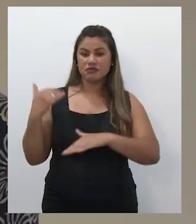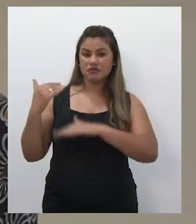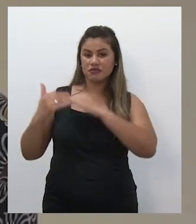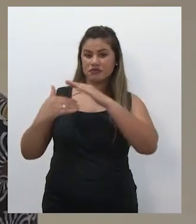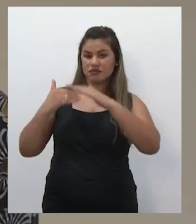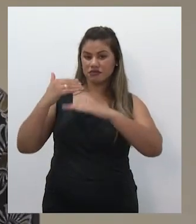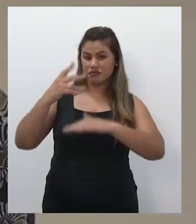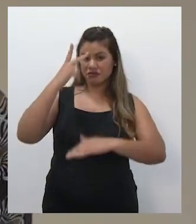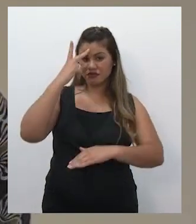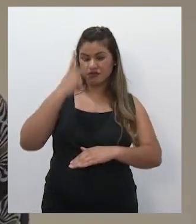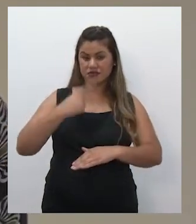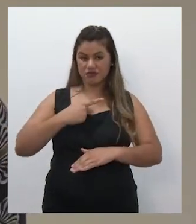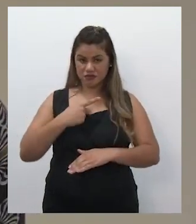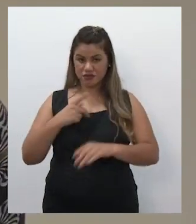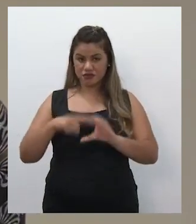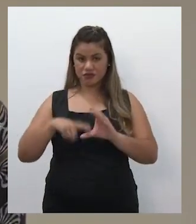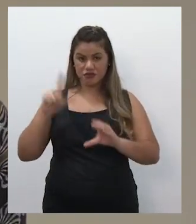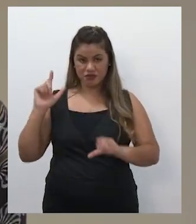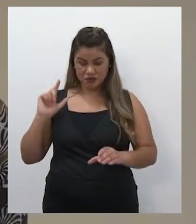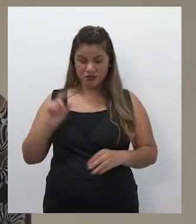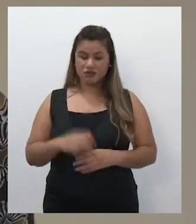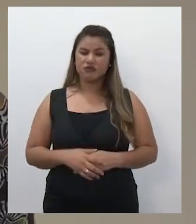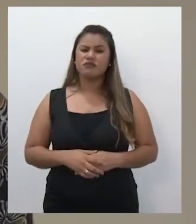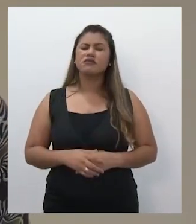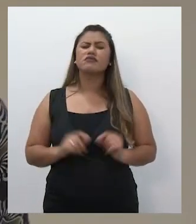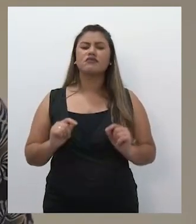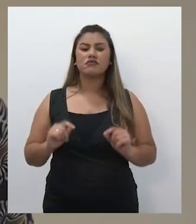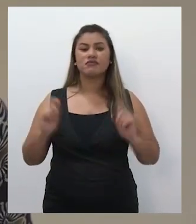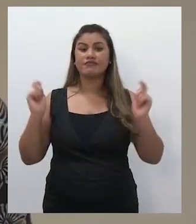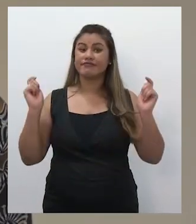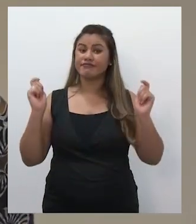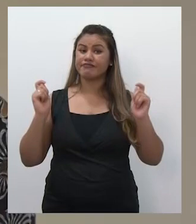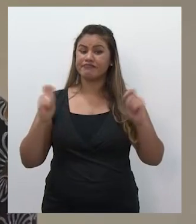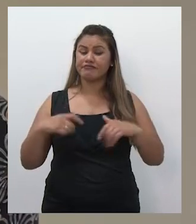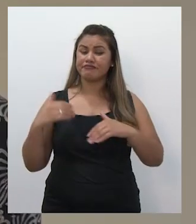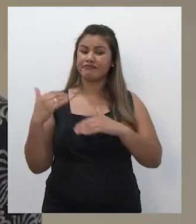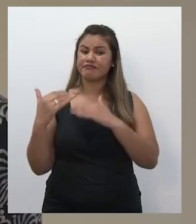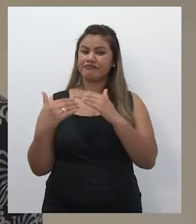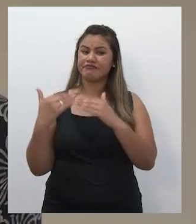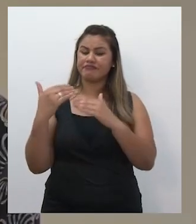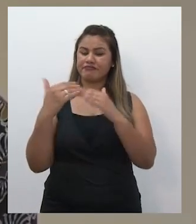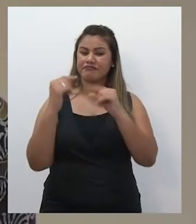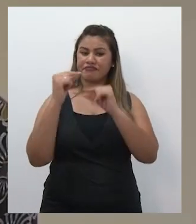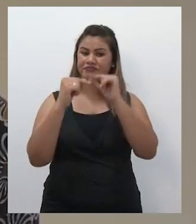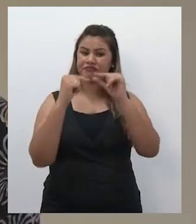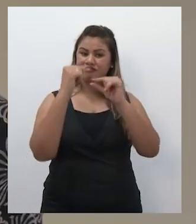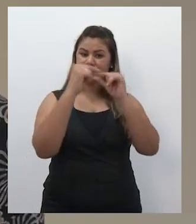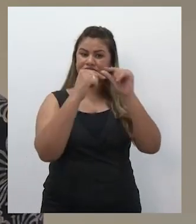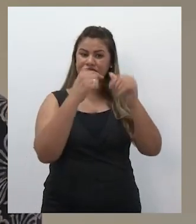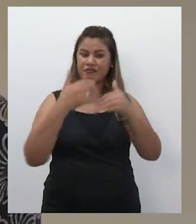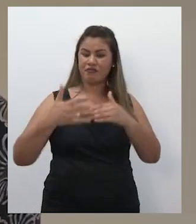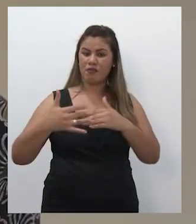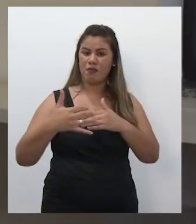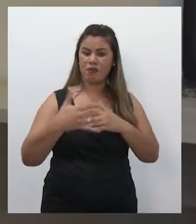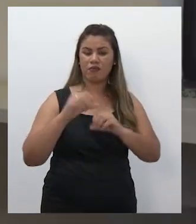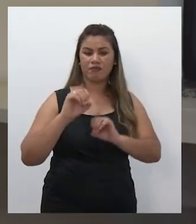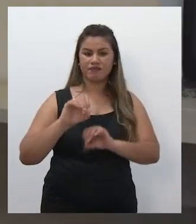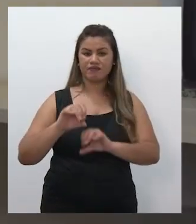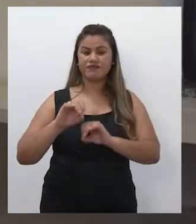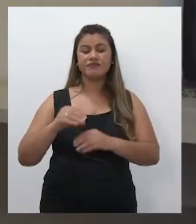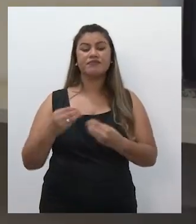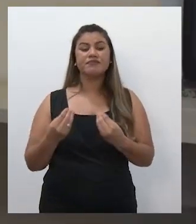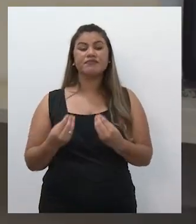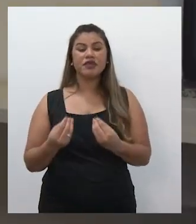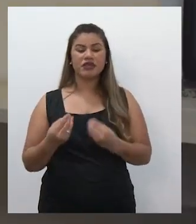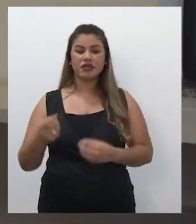da autonomia, ou seja, essa capacidade que vai sendo desenvolvida gradualmente ao longo da educação básica, para que